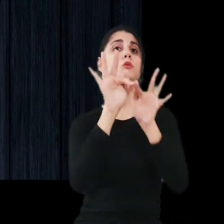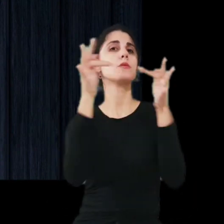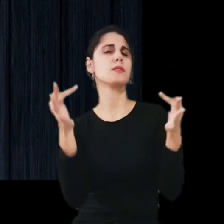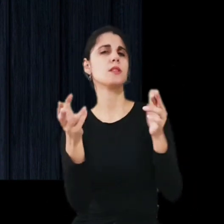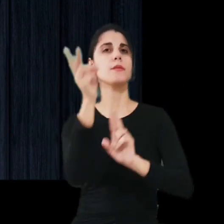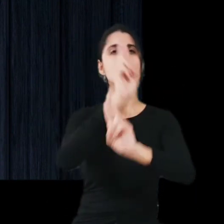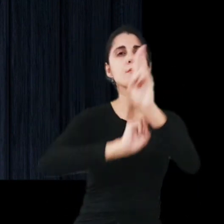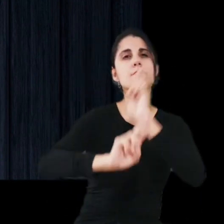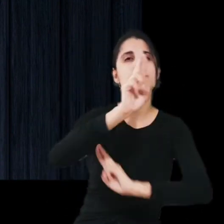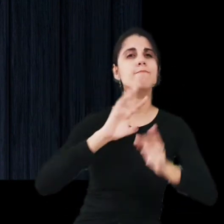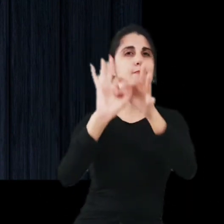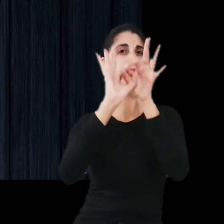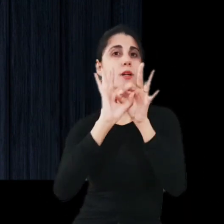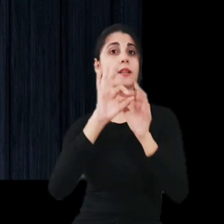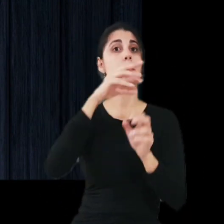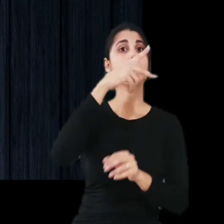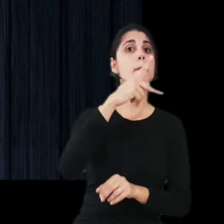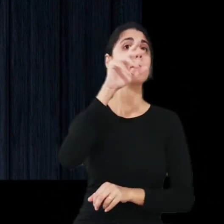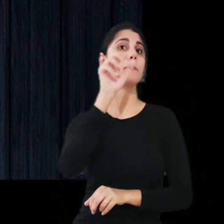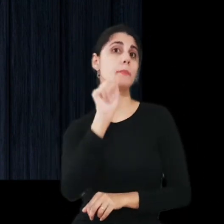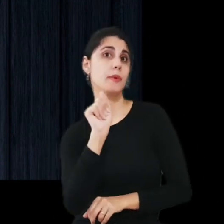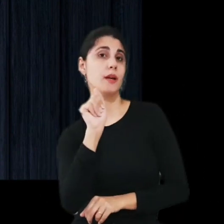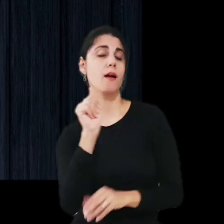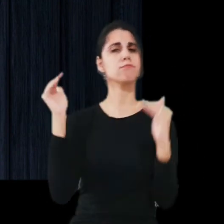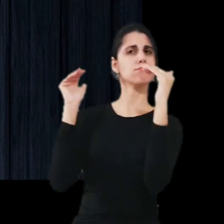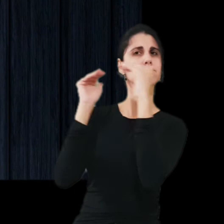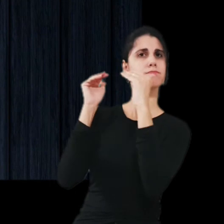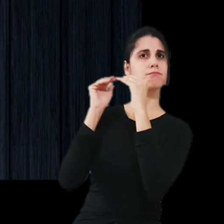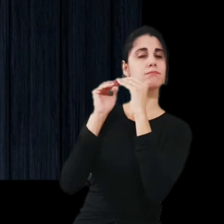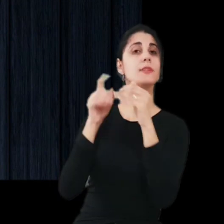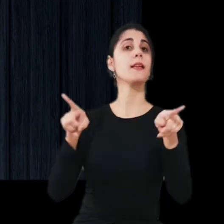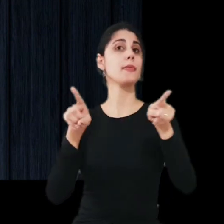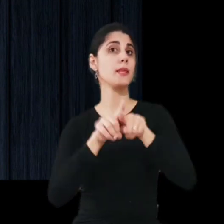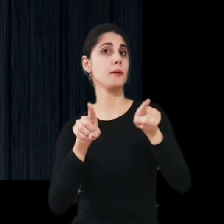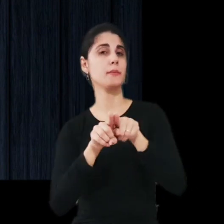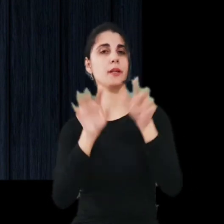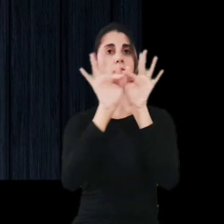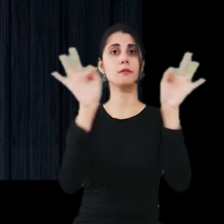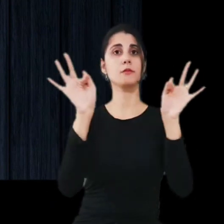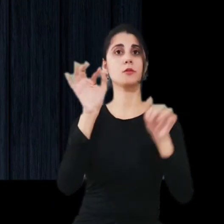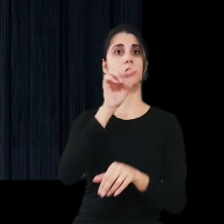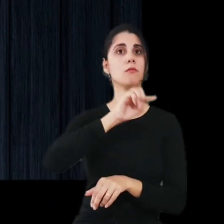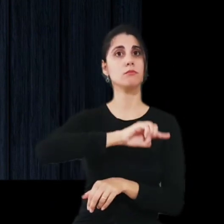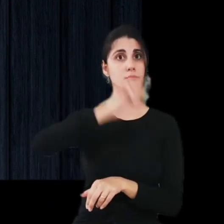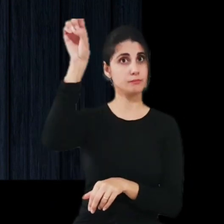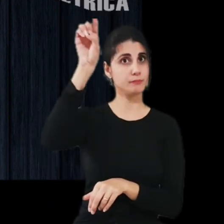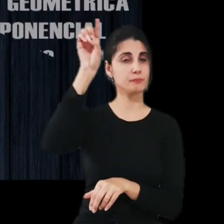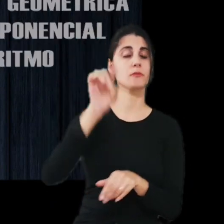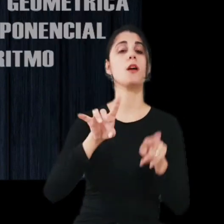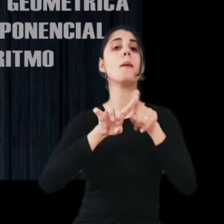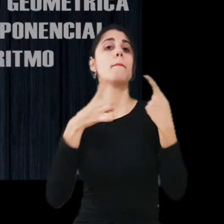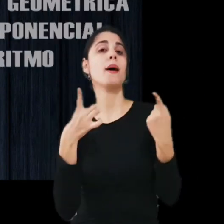relação com progressão aritmética, proporção e função afim. Já o